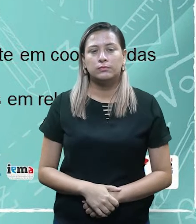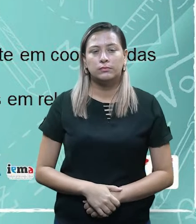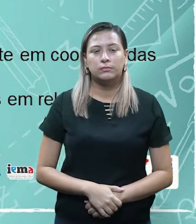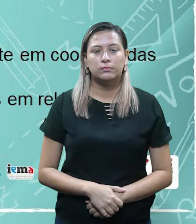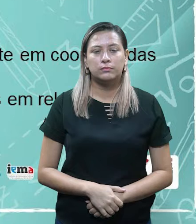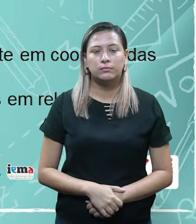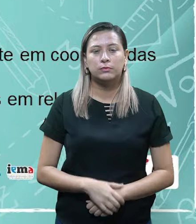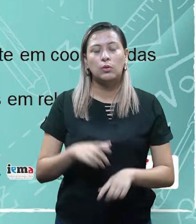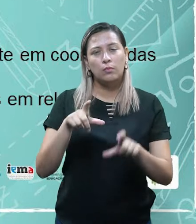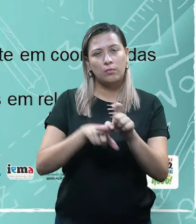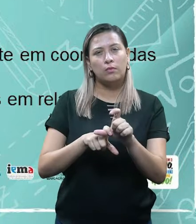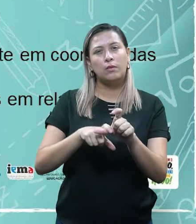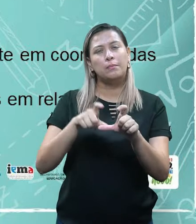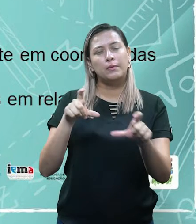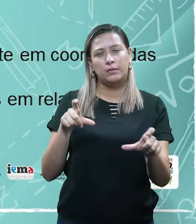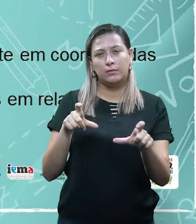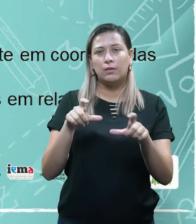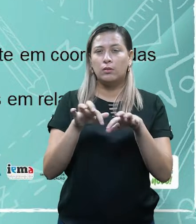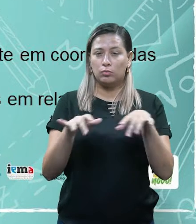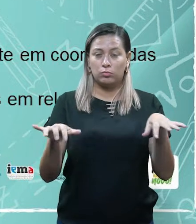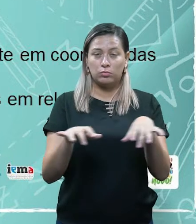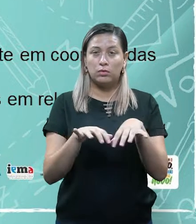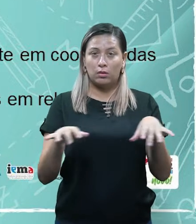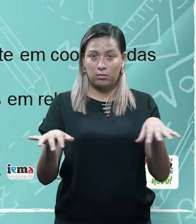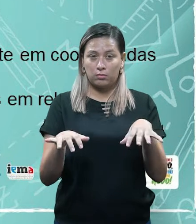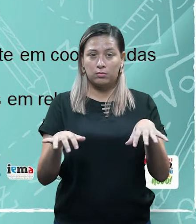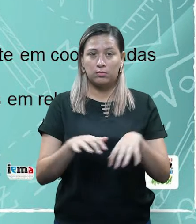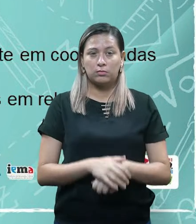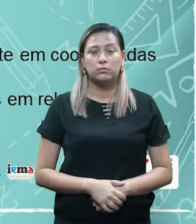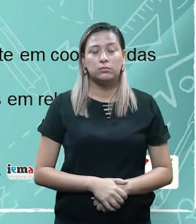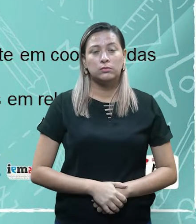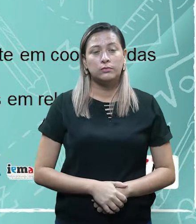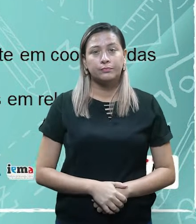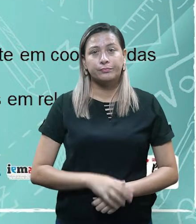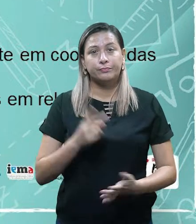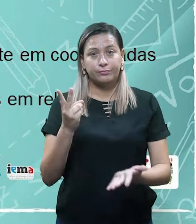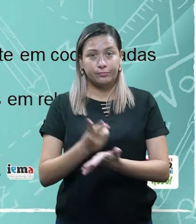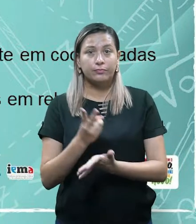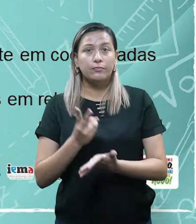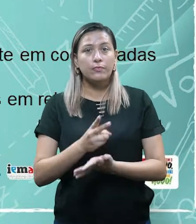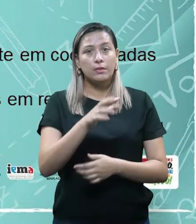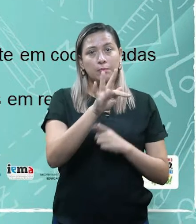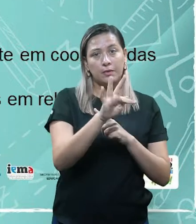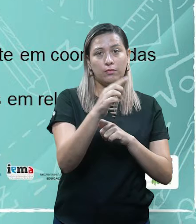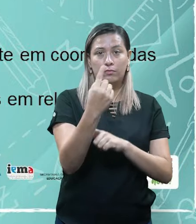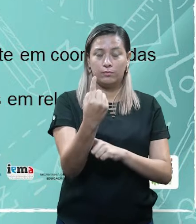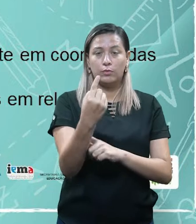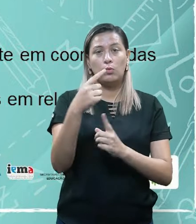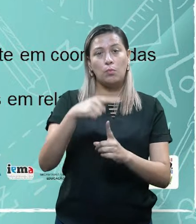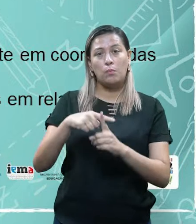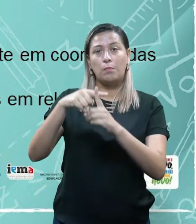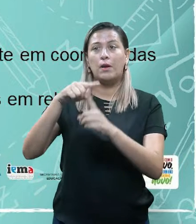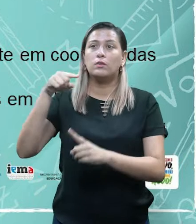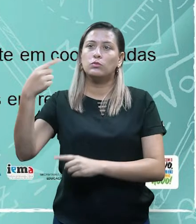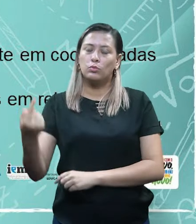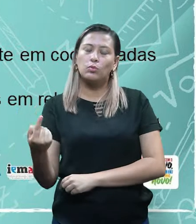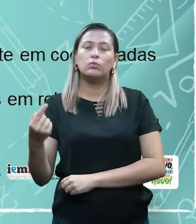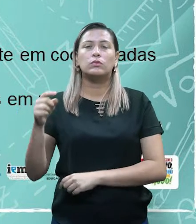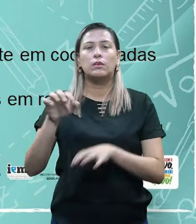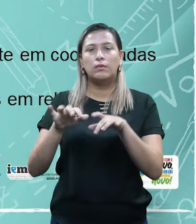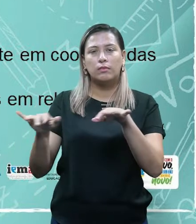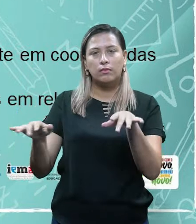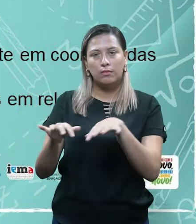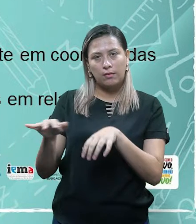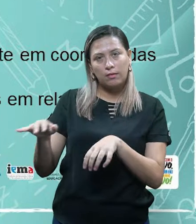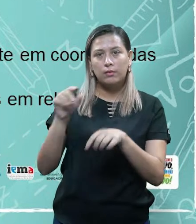esteja utilizando, ele sempre vai associar a tecla F1 a uma tecla do teu teclado, que geralmente é a